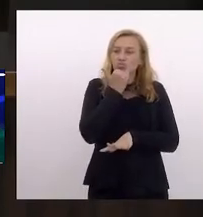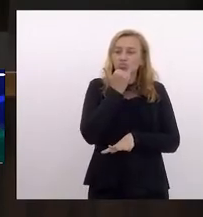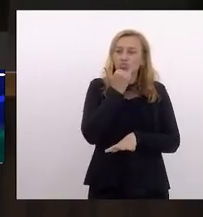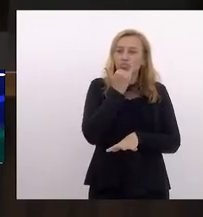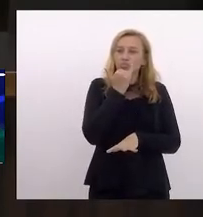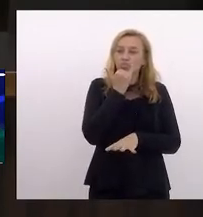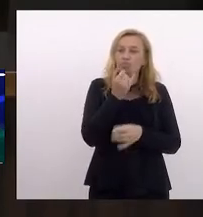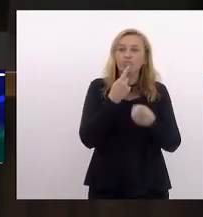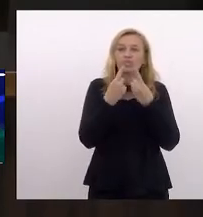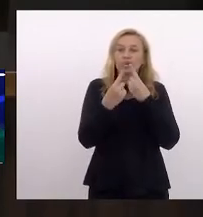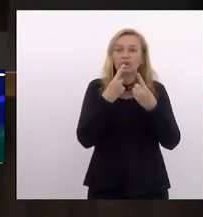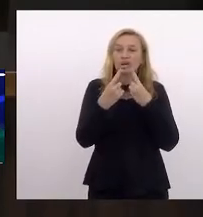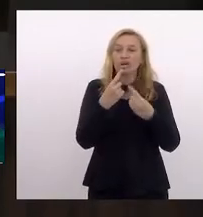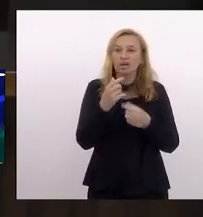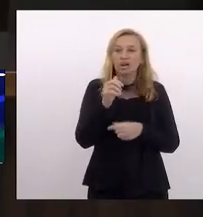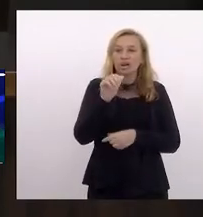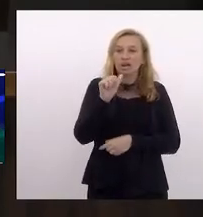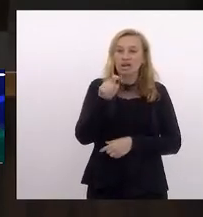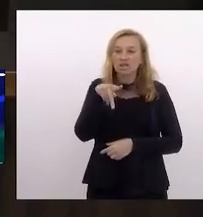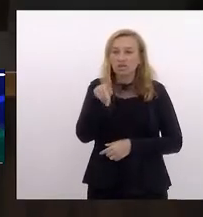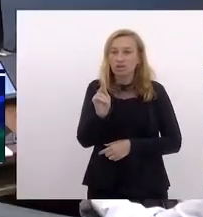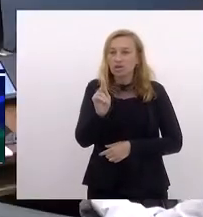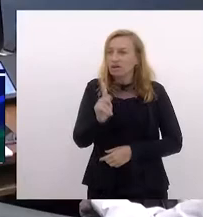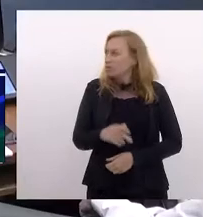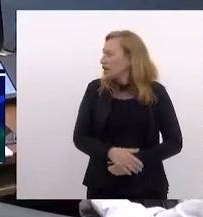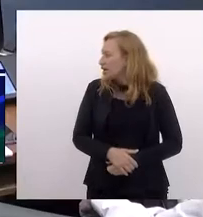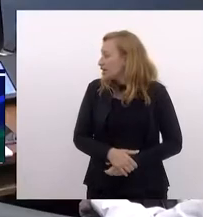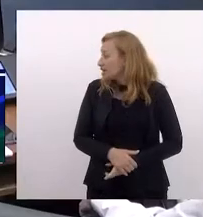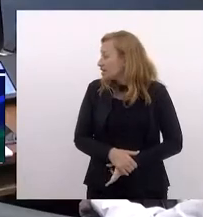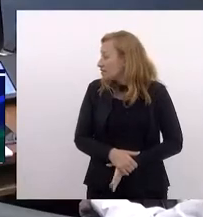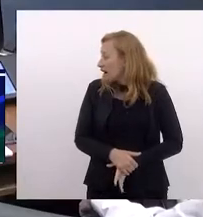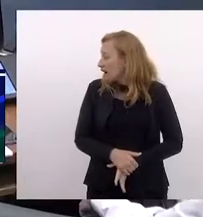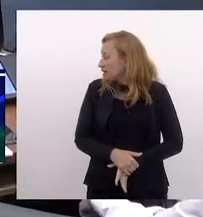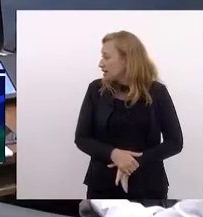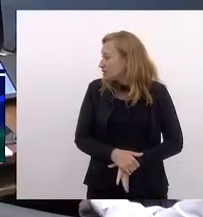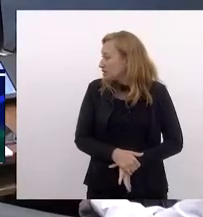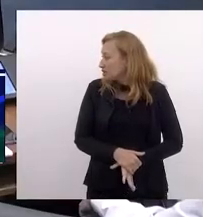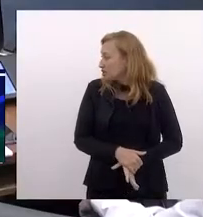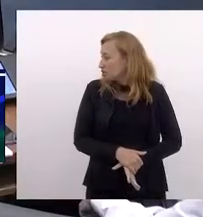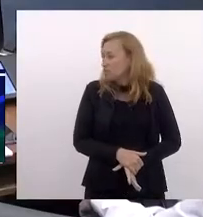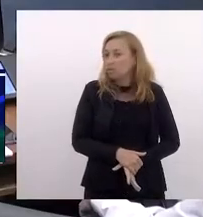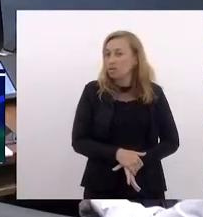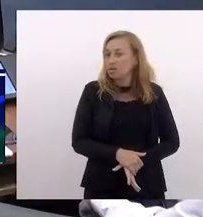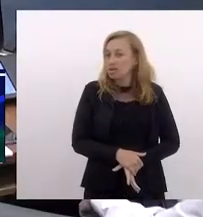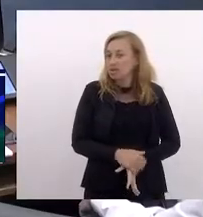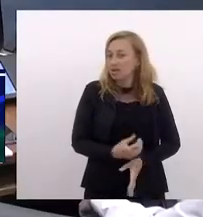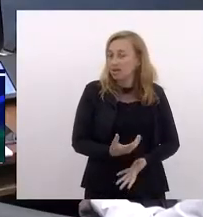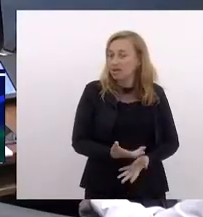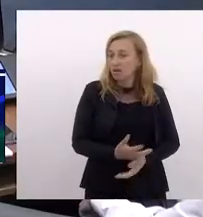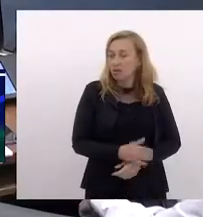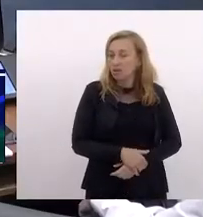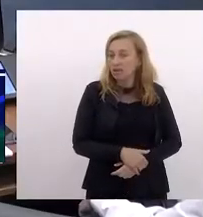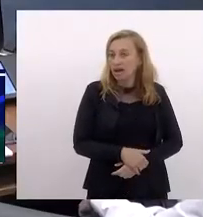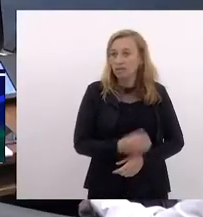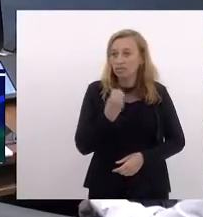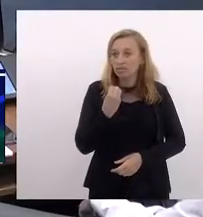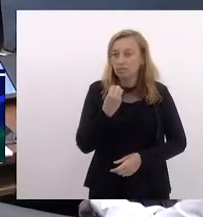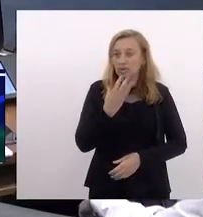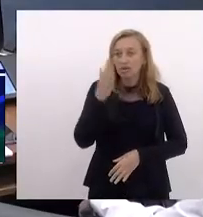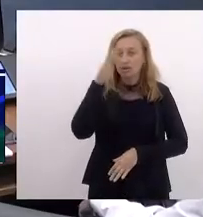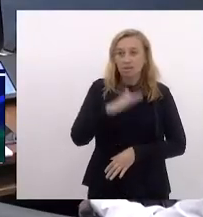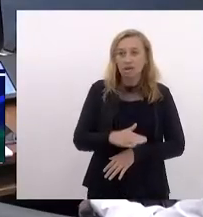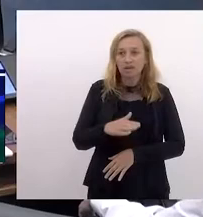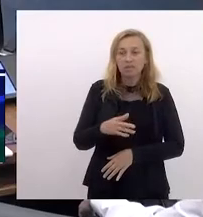para de discutir Deputado aqui lokia Oi boa tarde obrigado presidente